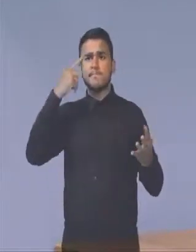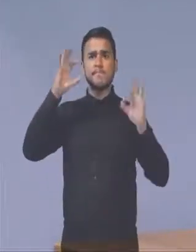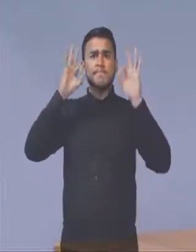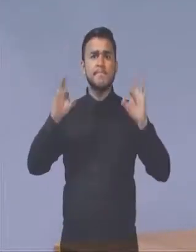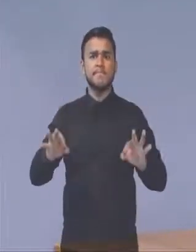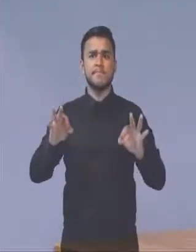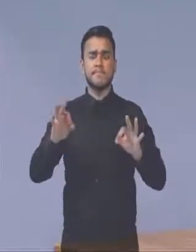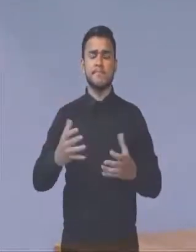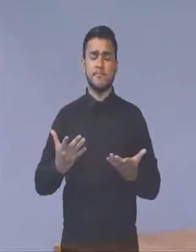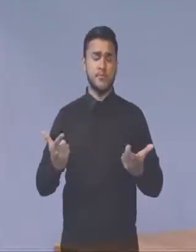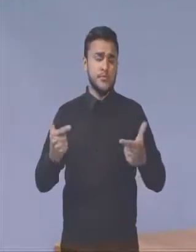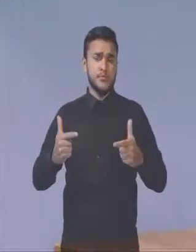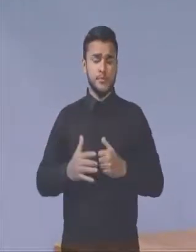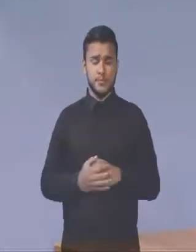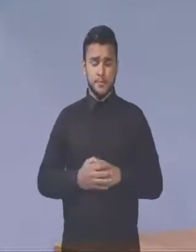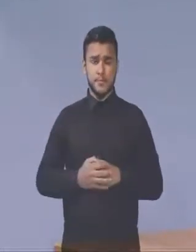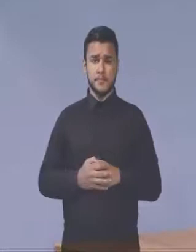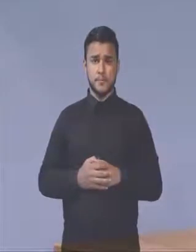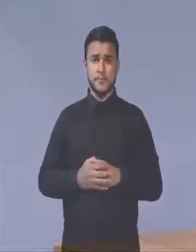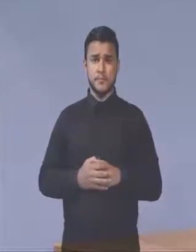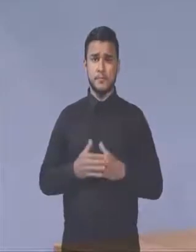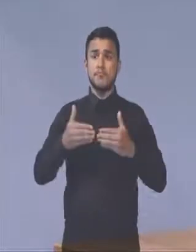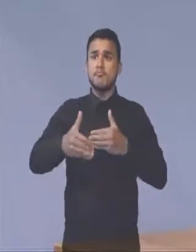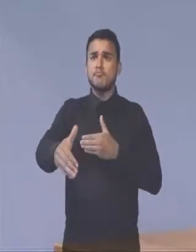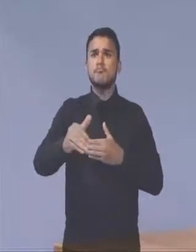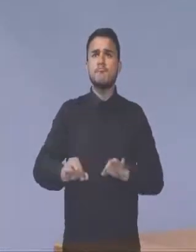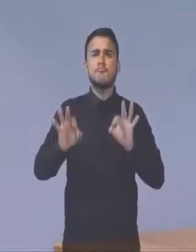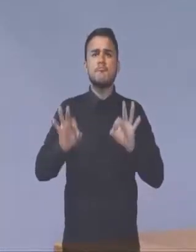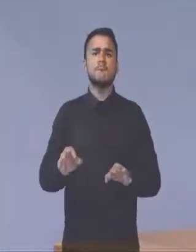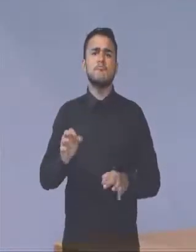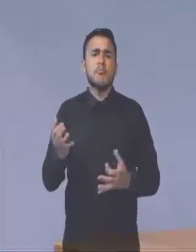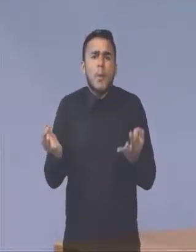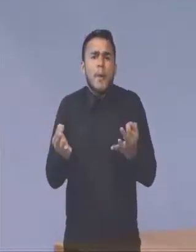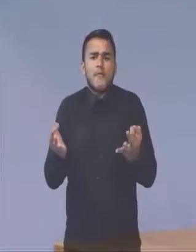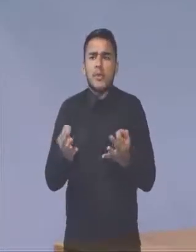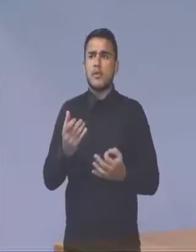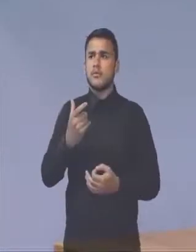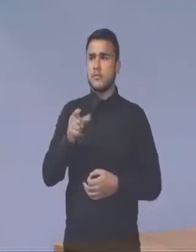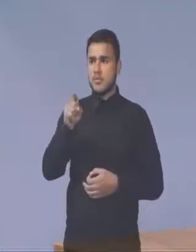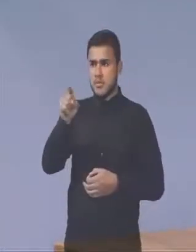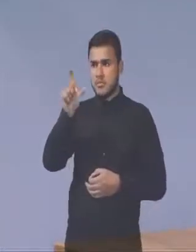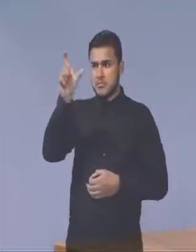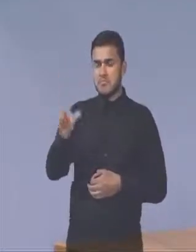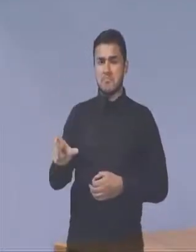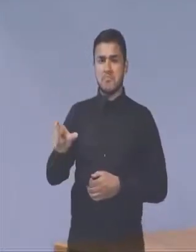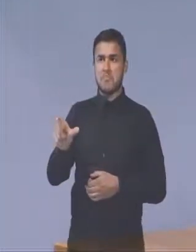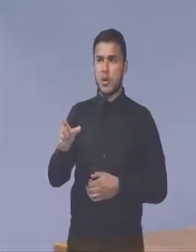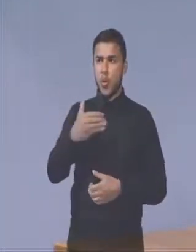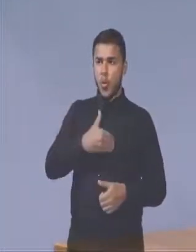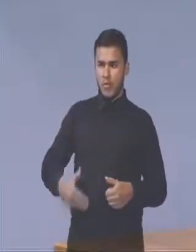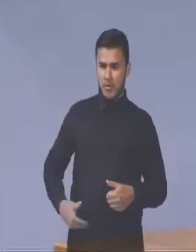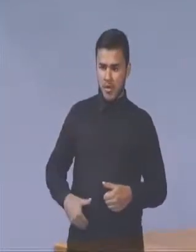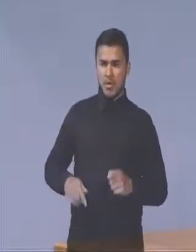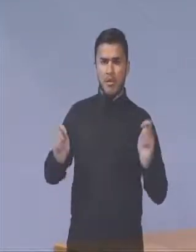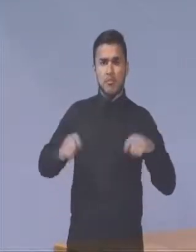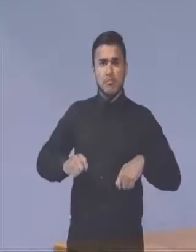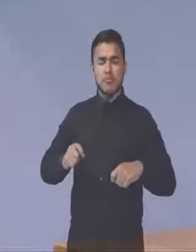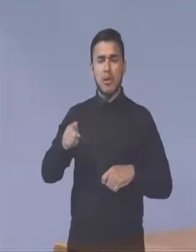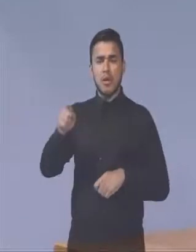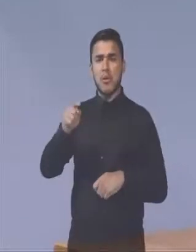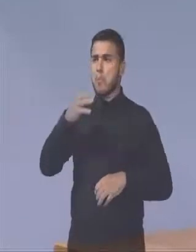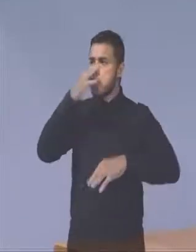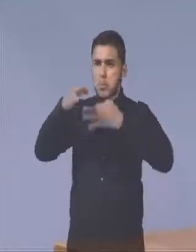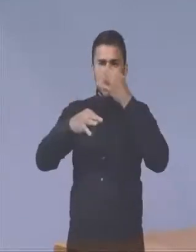dizer, que governança seria a governança ideal? Mais governo, menos governo? Então, todas as questões aí estão postas, né? E